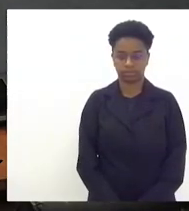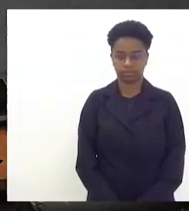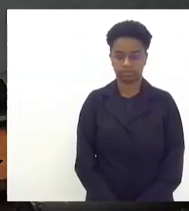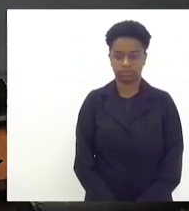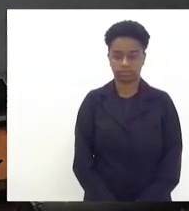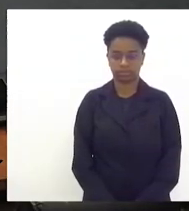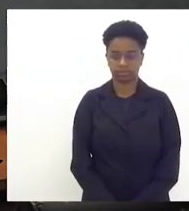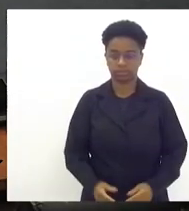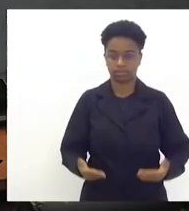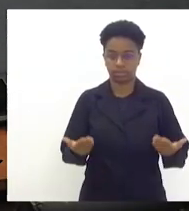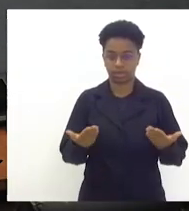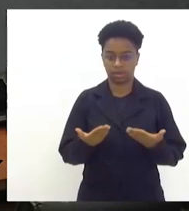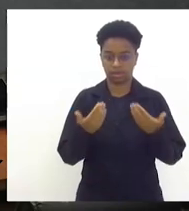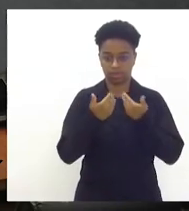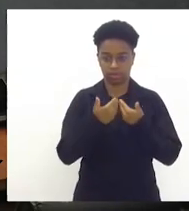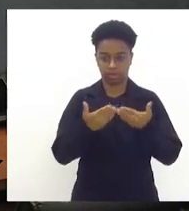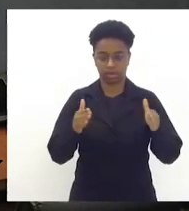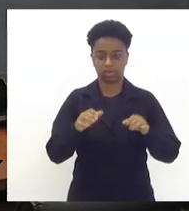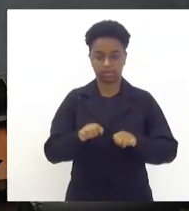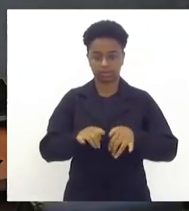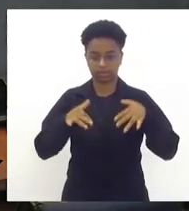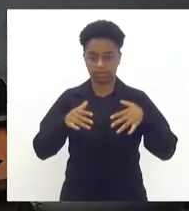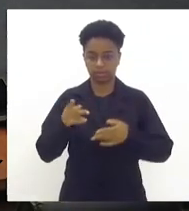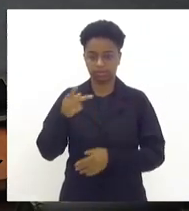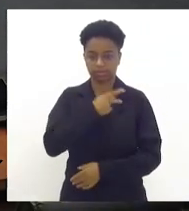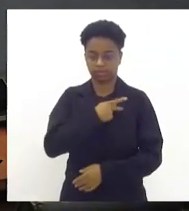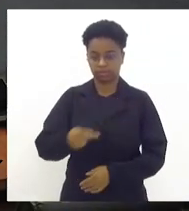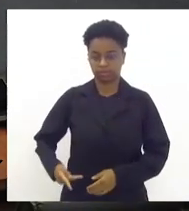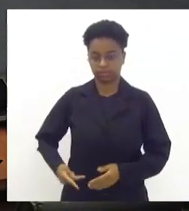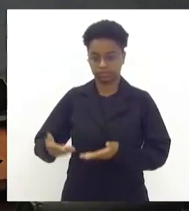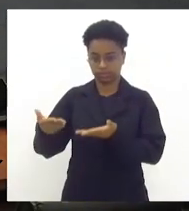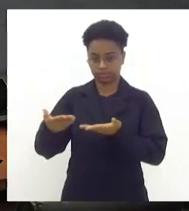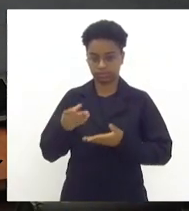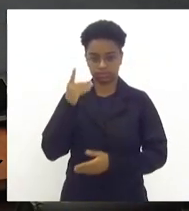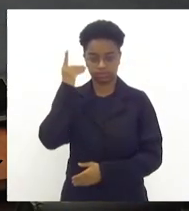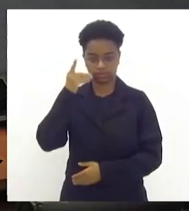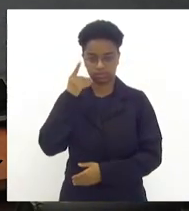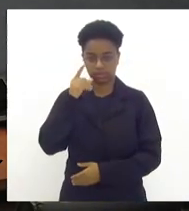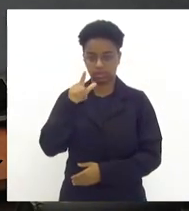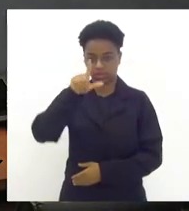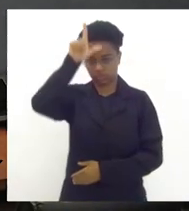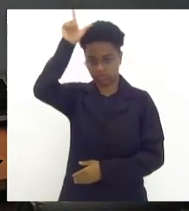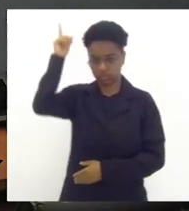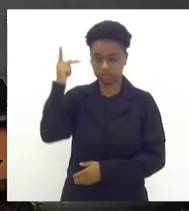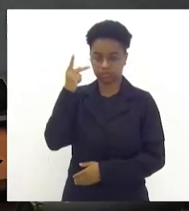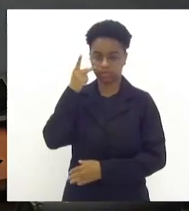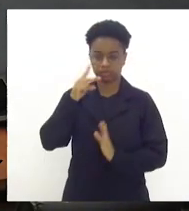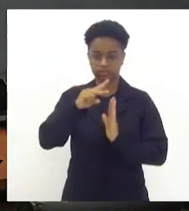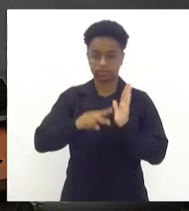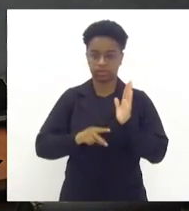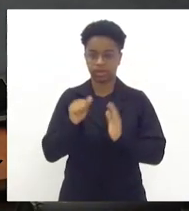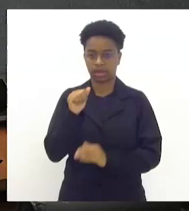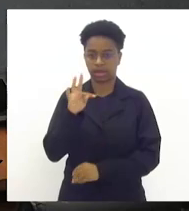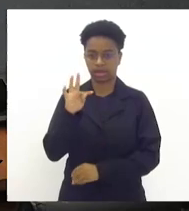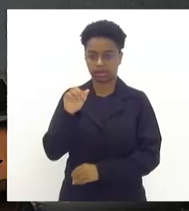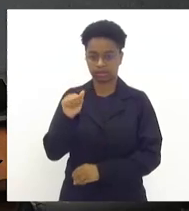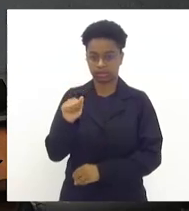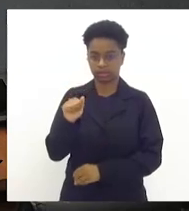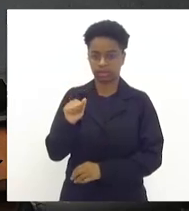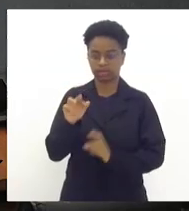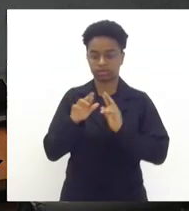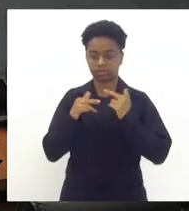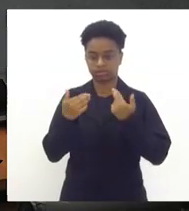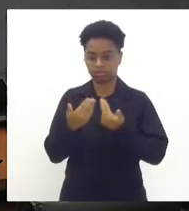a sessão. A presidência convida o nobre deputado, o senhor Luiz Paulo, para fazer a leitura da ata da sessão